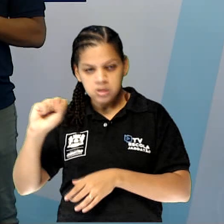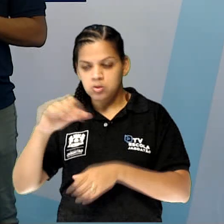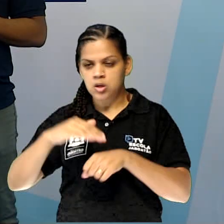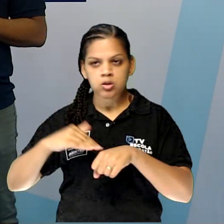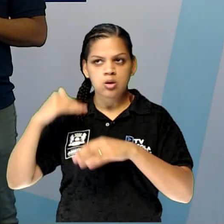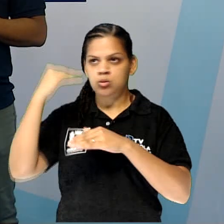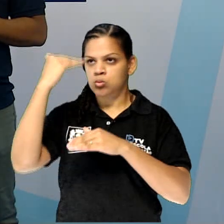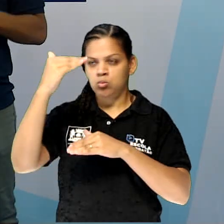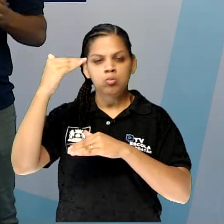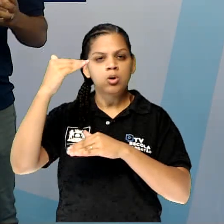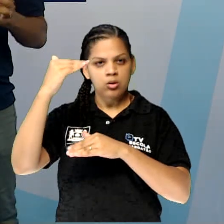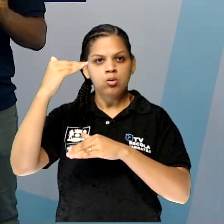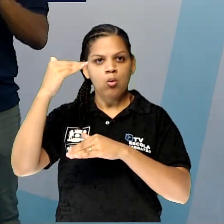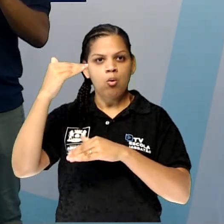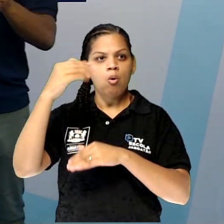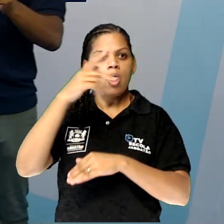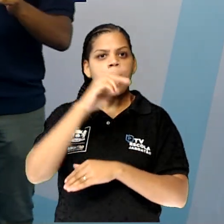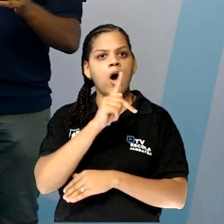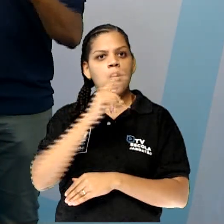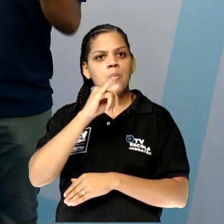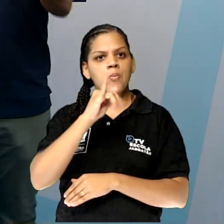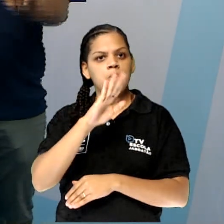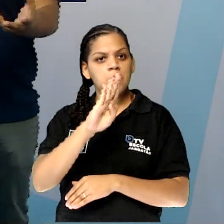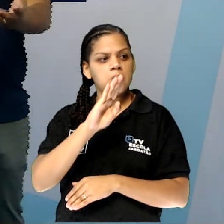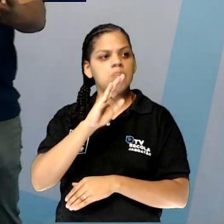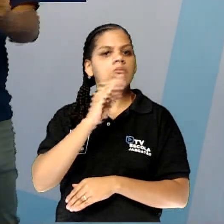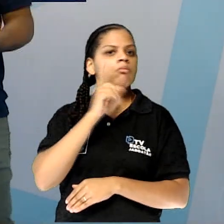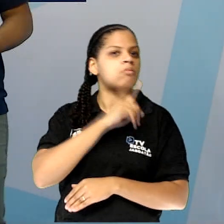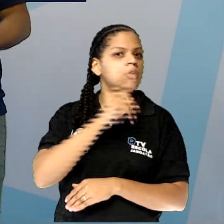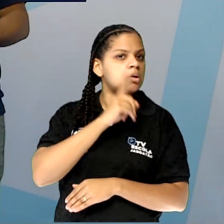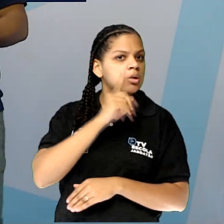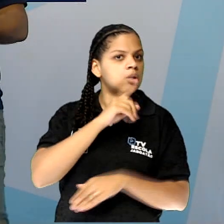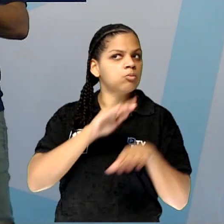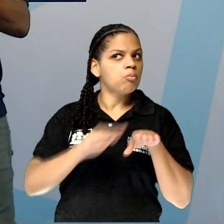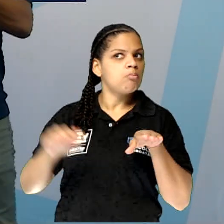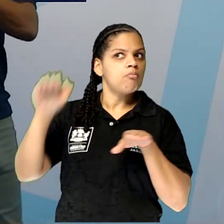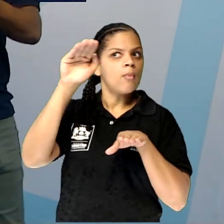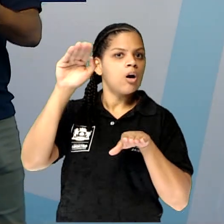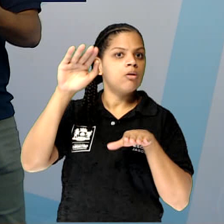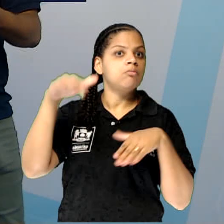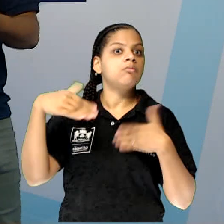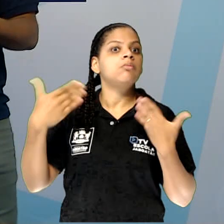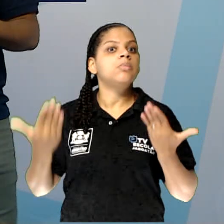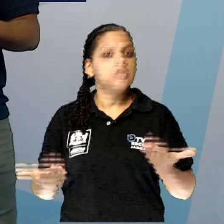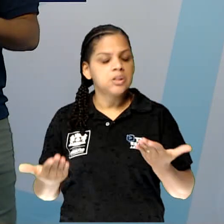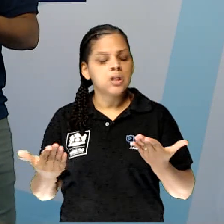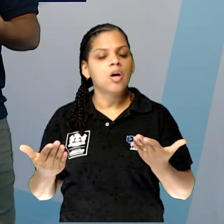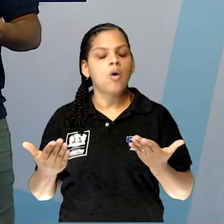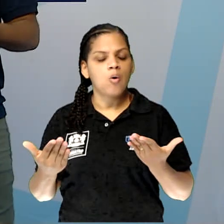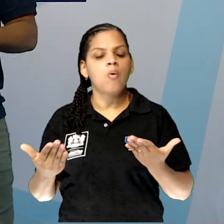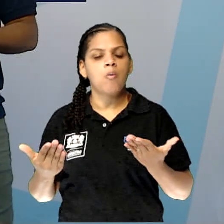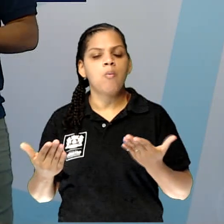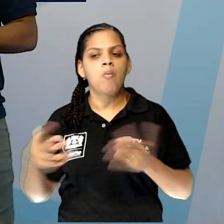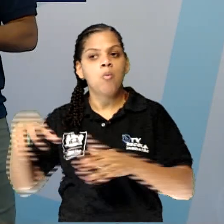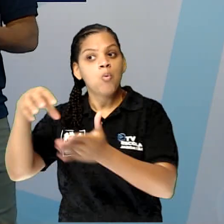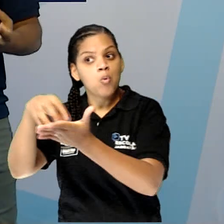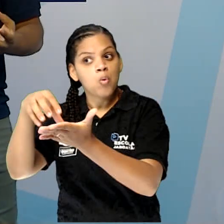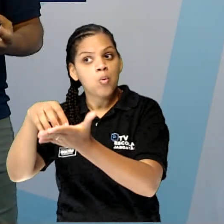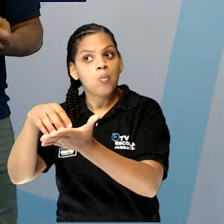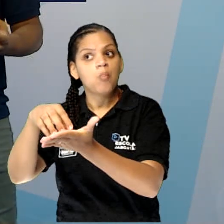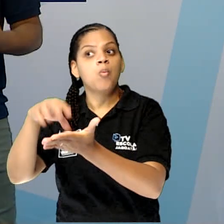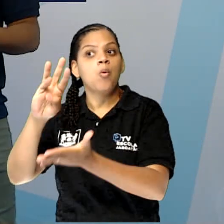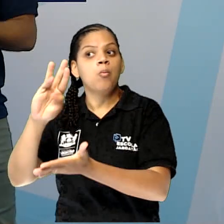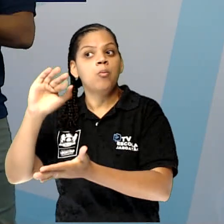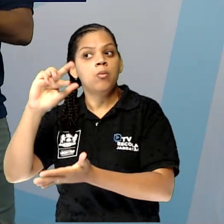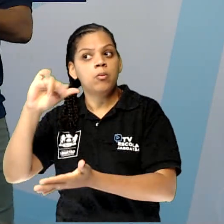PIB americano. Ou seja, o BRIC ou BRICS, né, eles são, de certa forma, vistos pelos